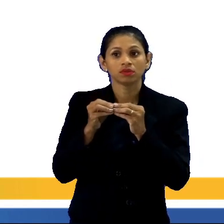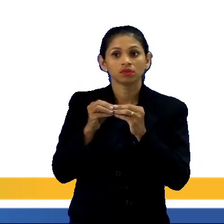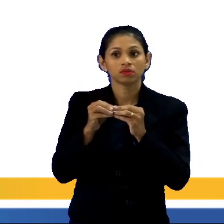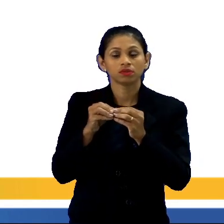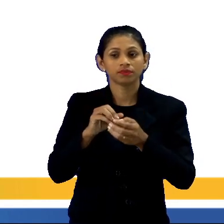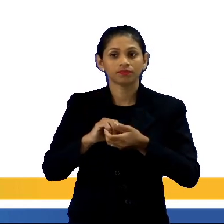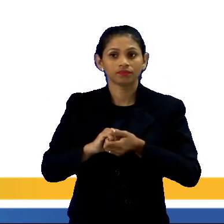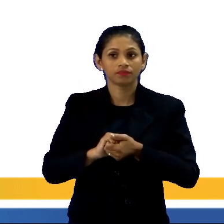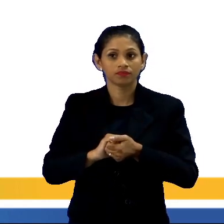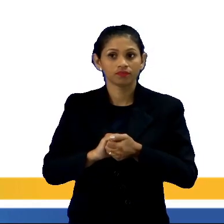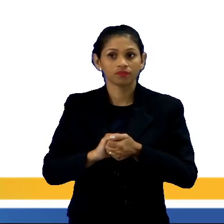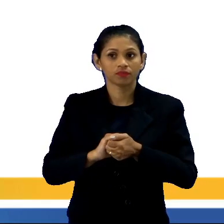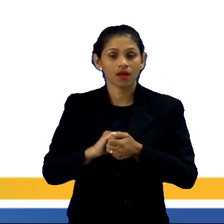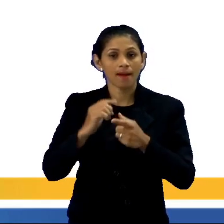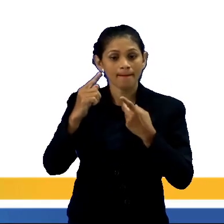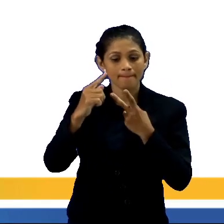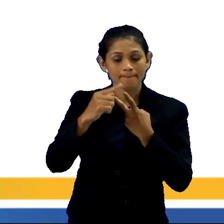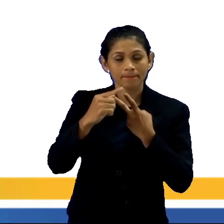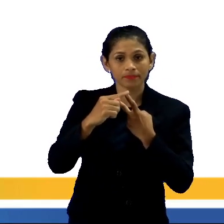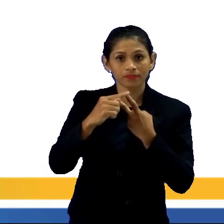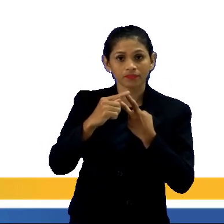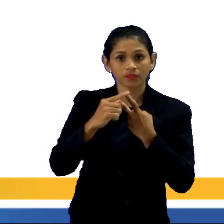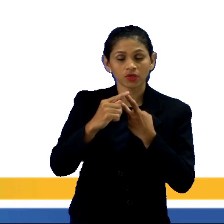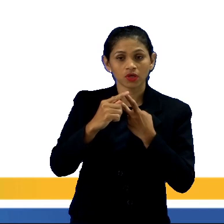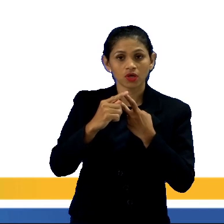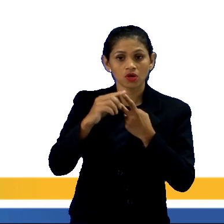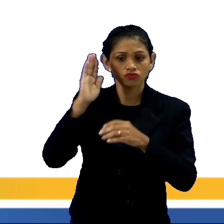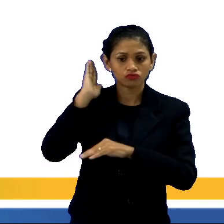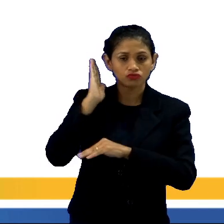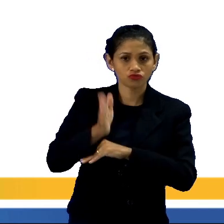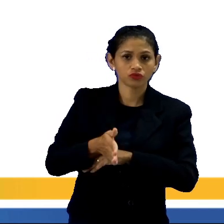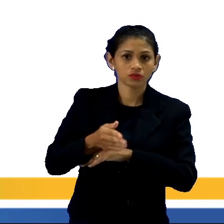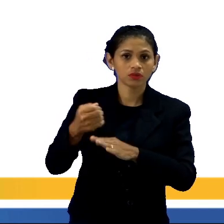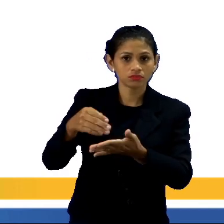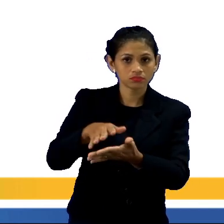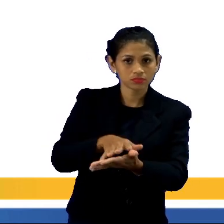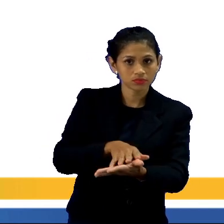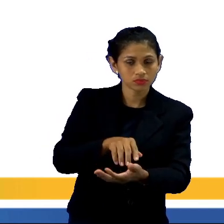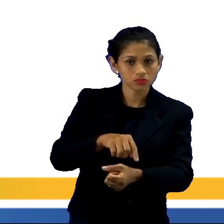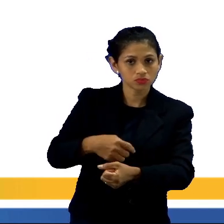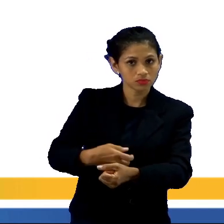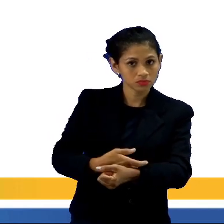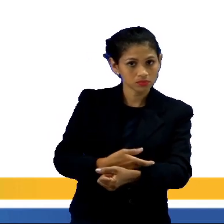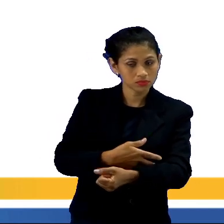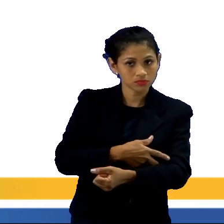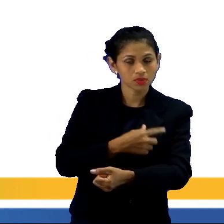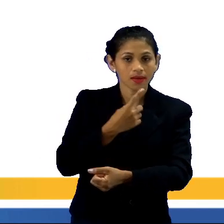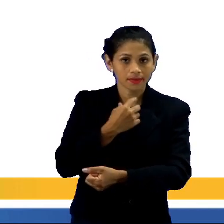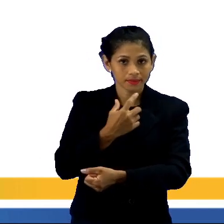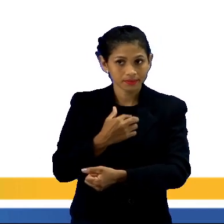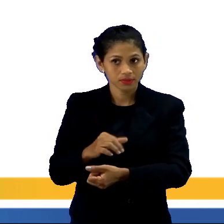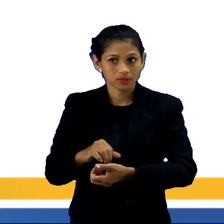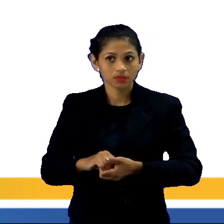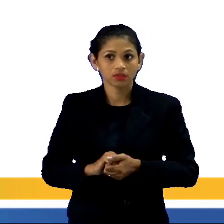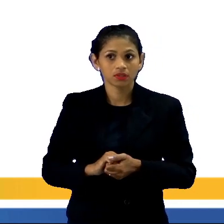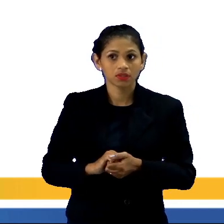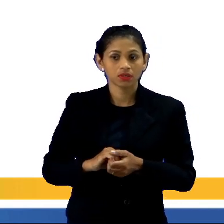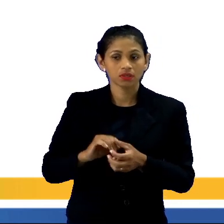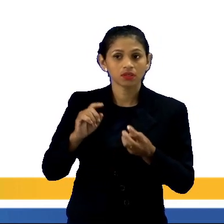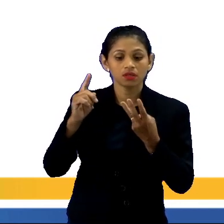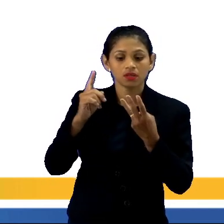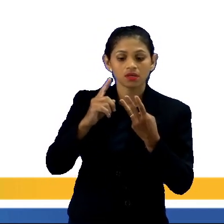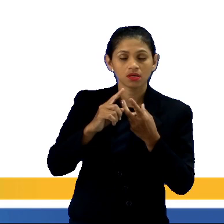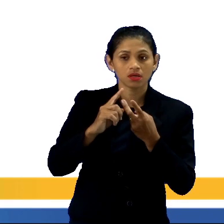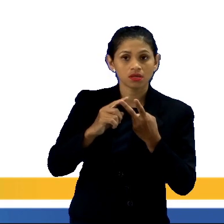liberam diretamente na corrente sanguínea e as exócrinas vão liberar outras substâncias ou, às vezes, hormônios para dentro de um